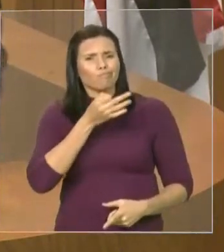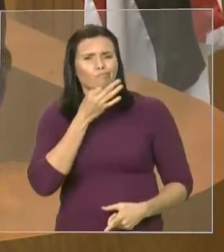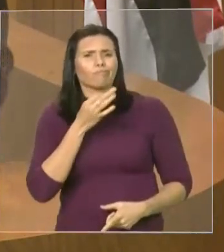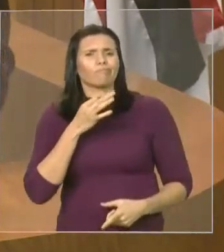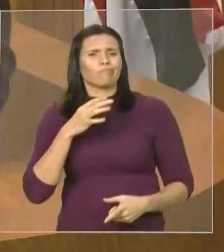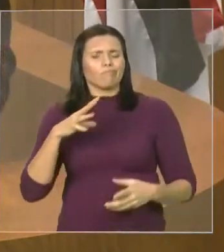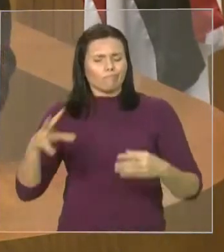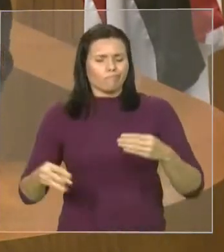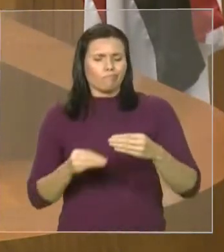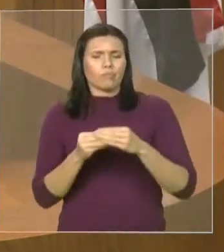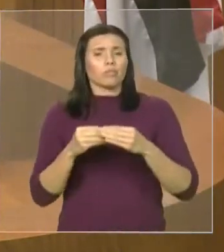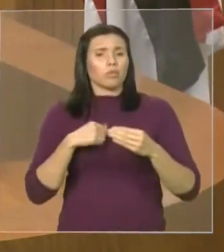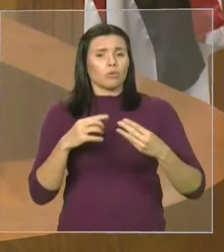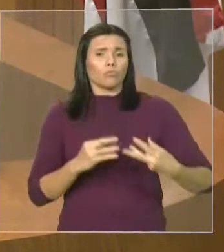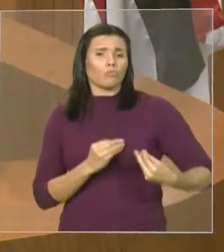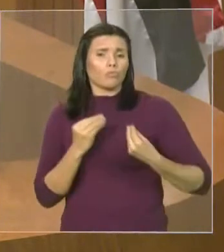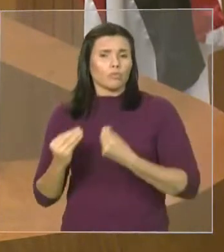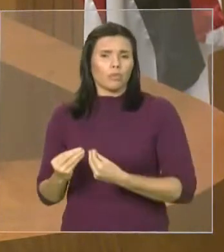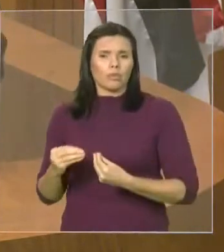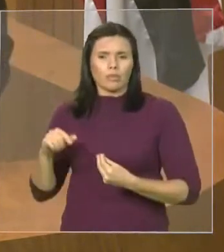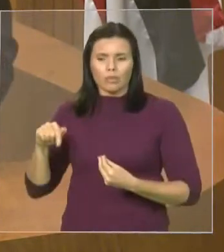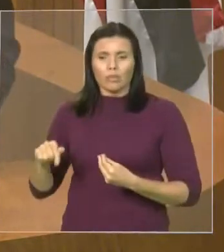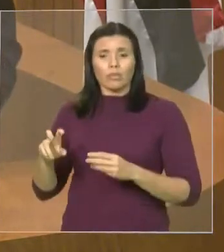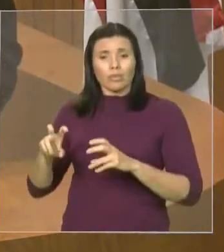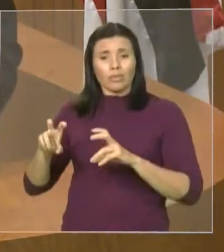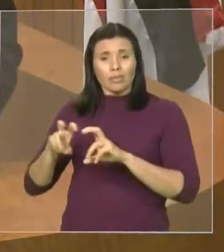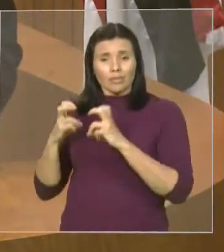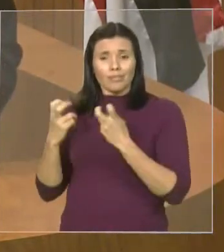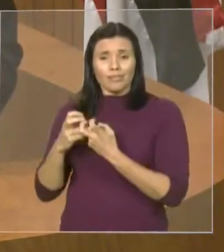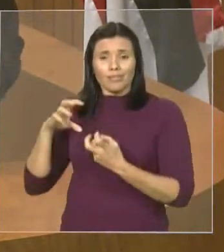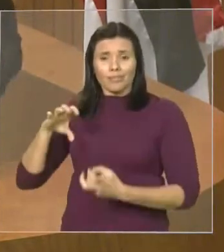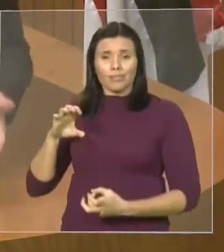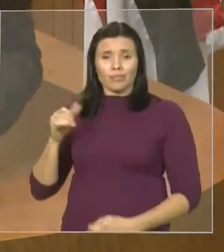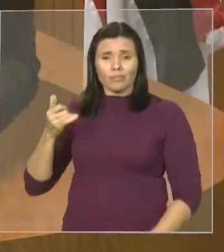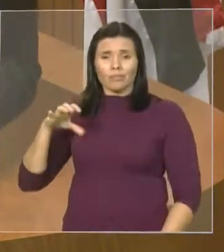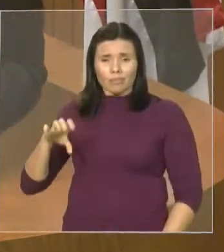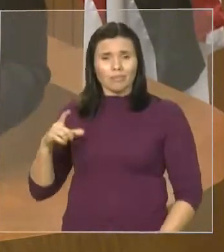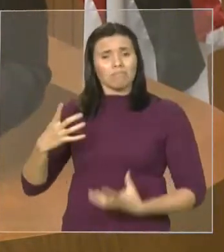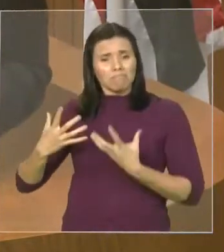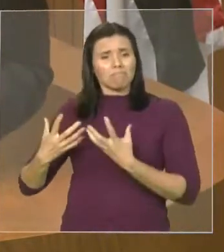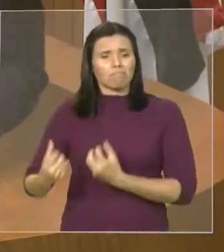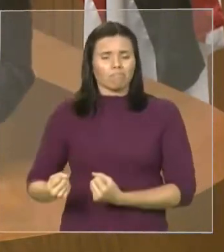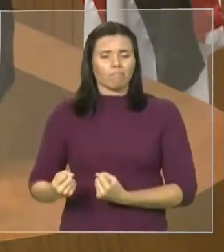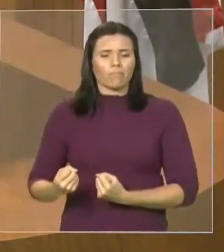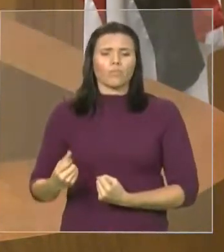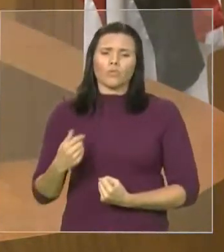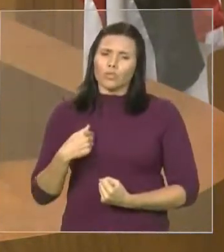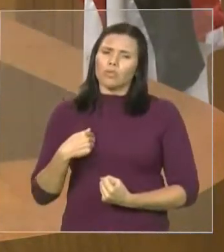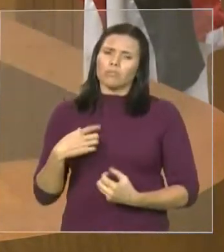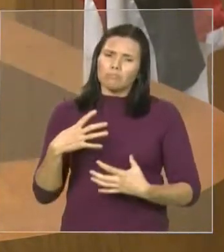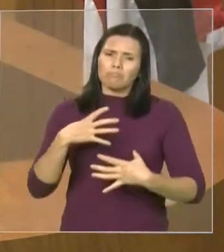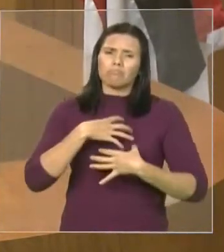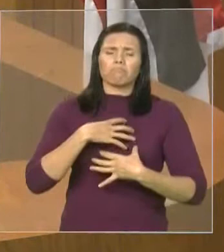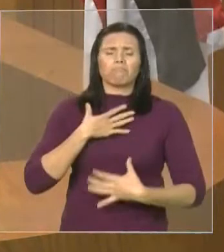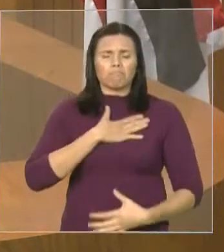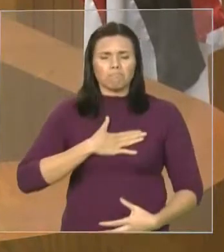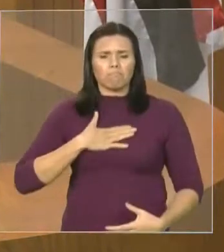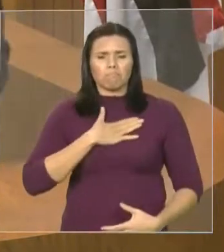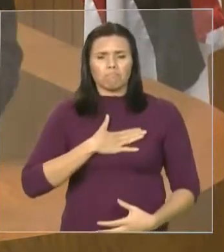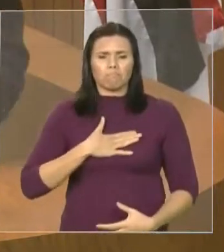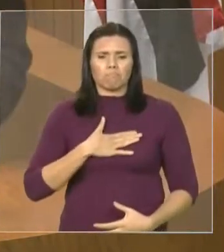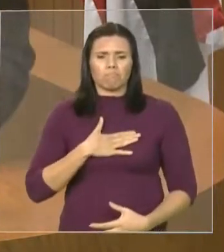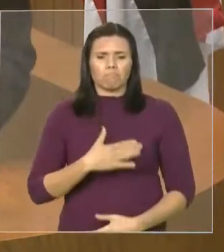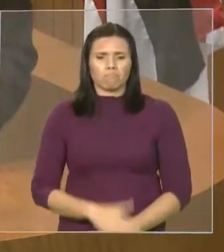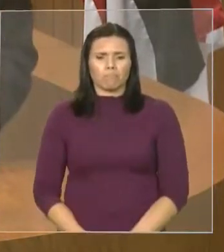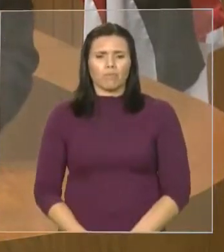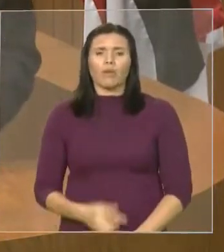que apresentamos acolhidas na votação desse projeto. Então, senhor presidente, não retirou nenhum pedaço do governo do